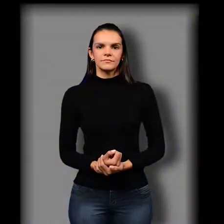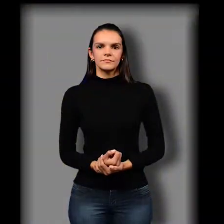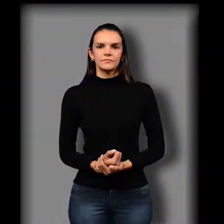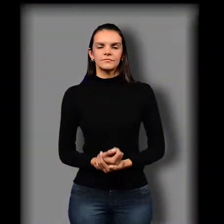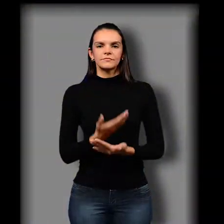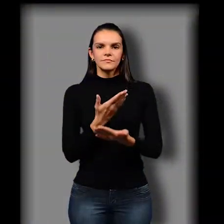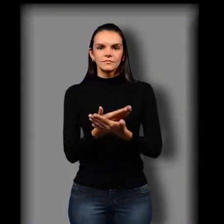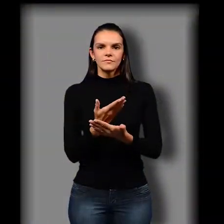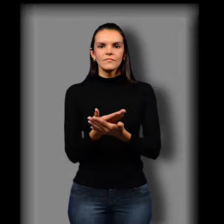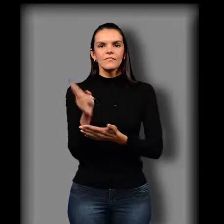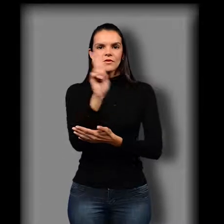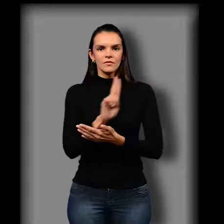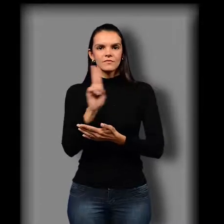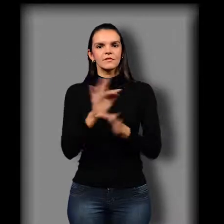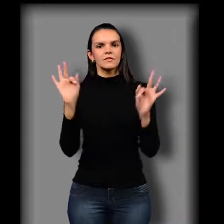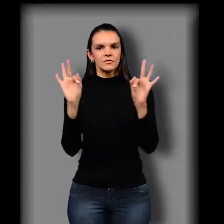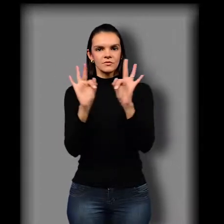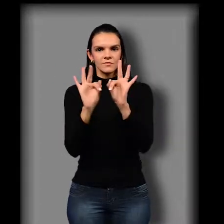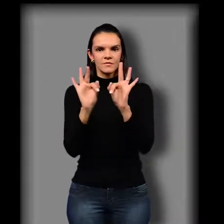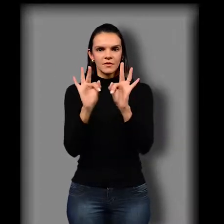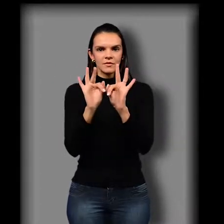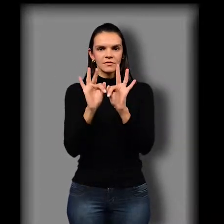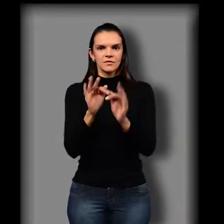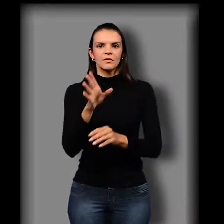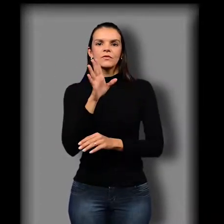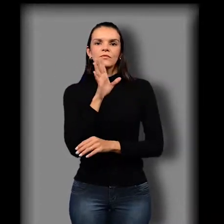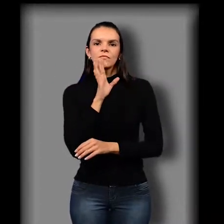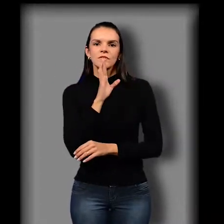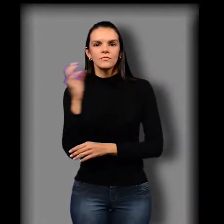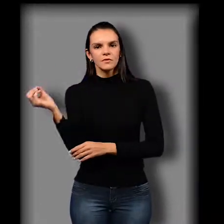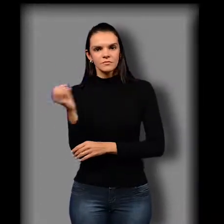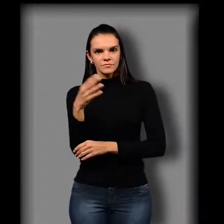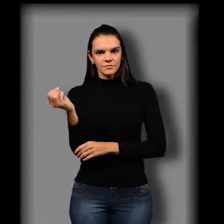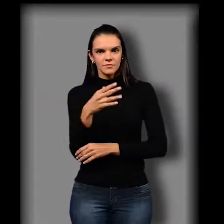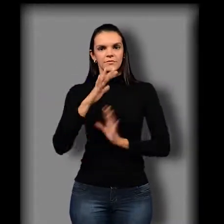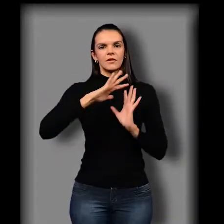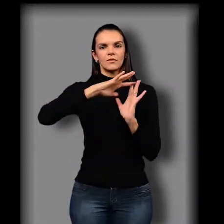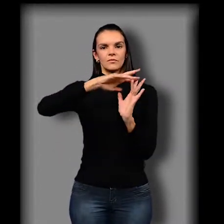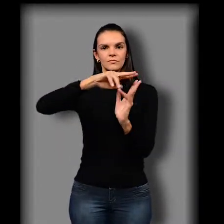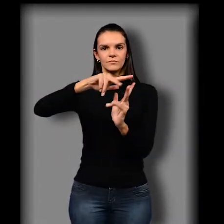Universidade FEVAL. Conhecimento para inovar o mundo.